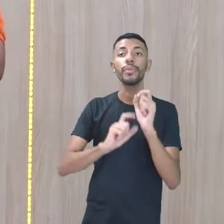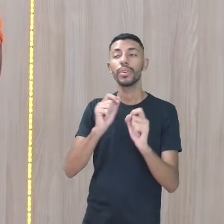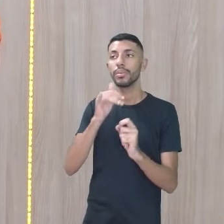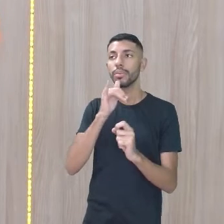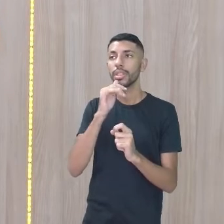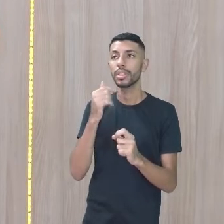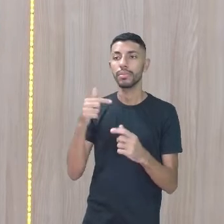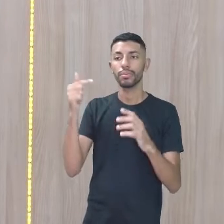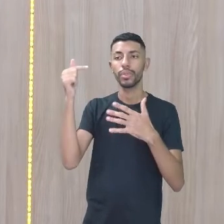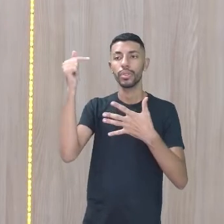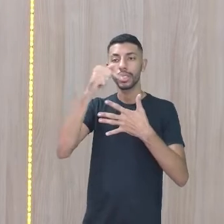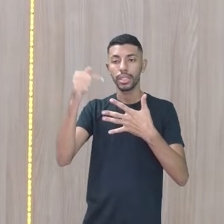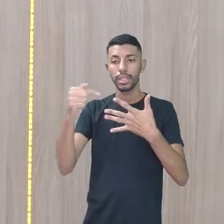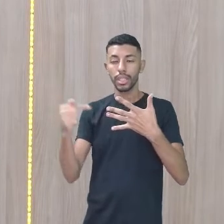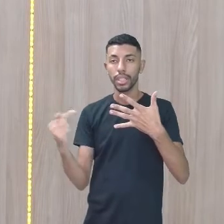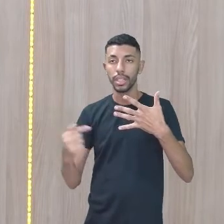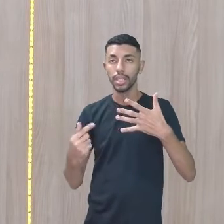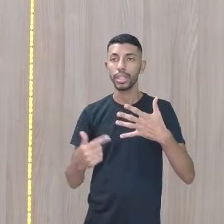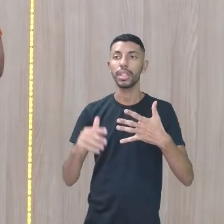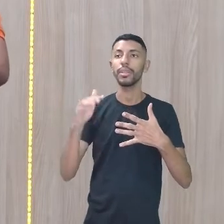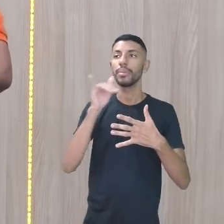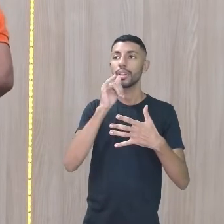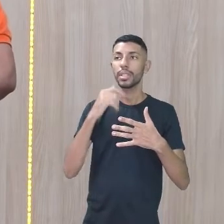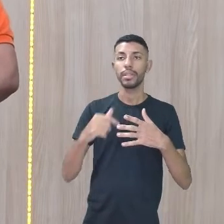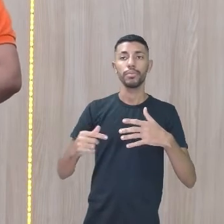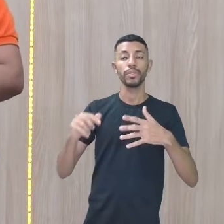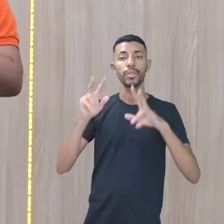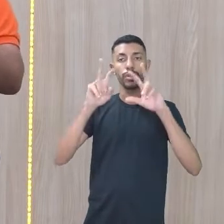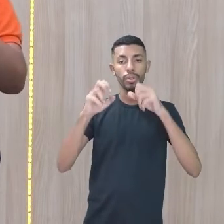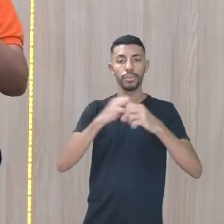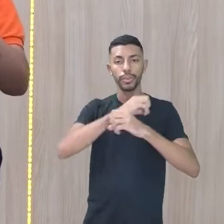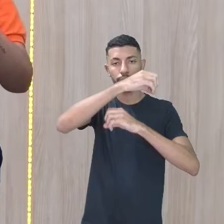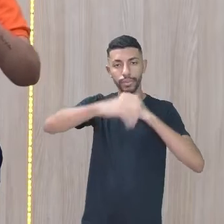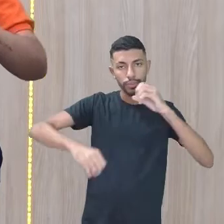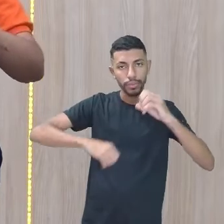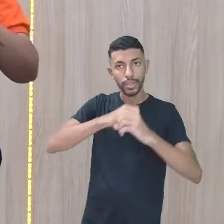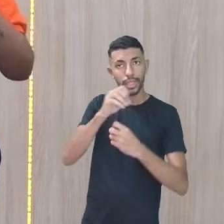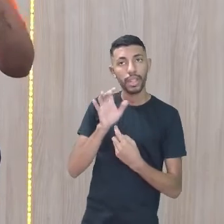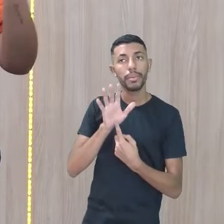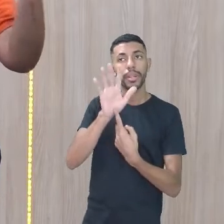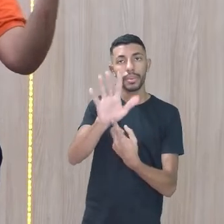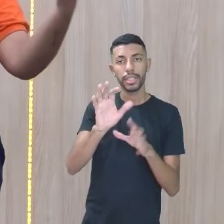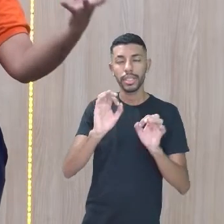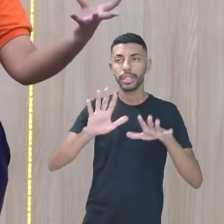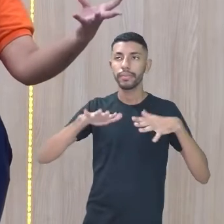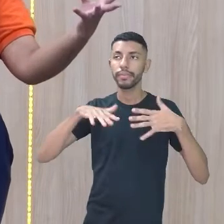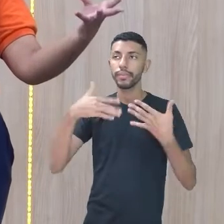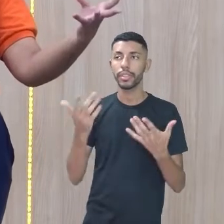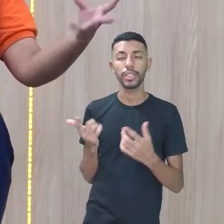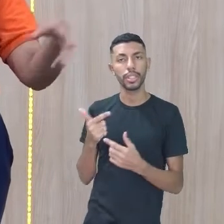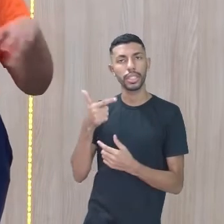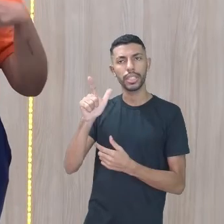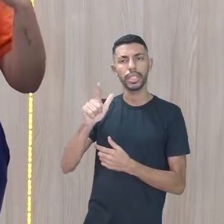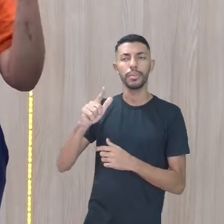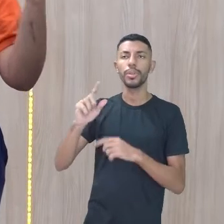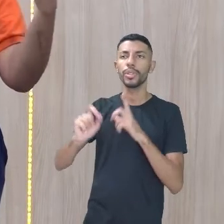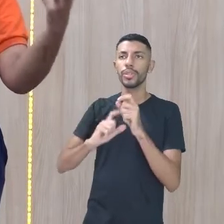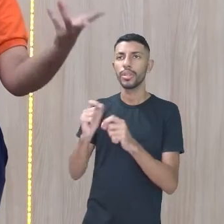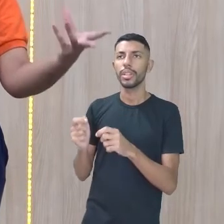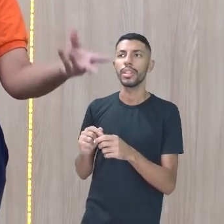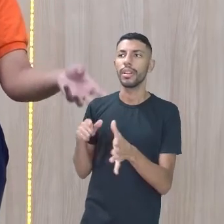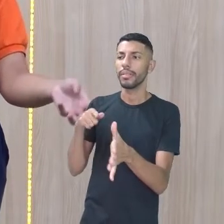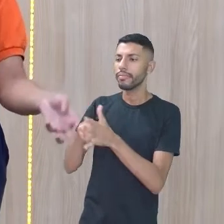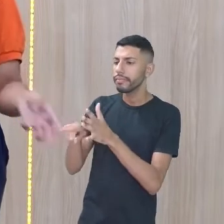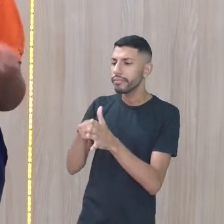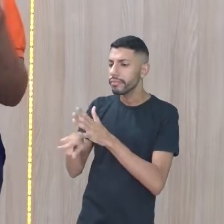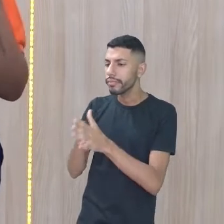pontos problemáticos de se falar sobre o sistema solar, certo? Depois eu abro para o público, ou seja, as